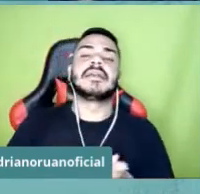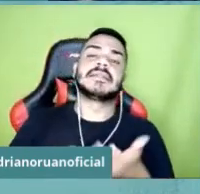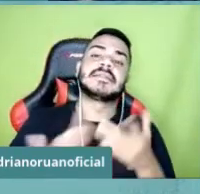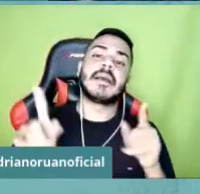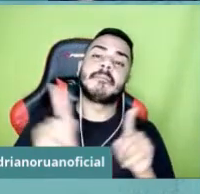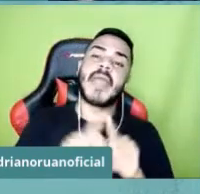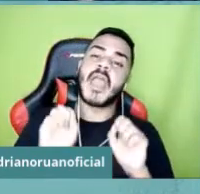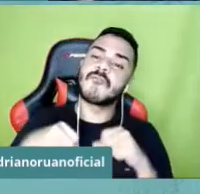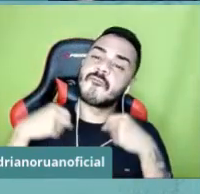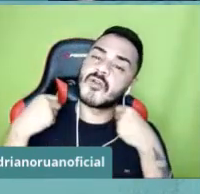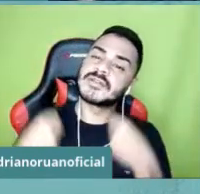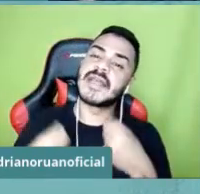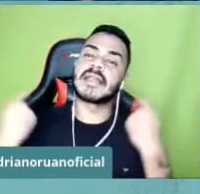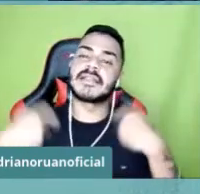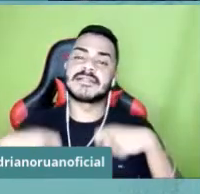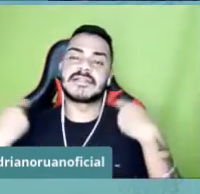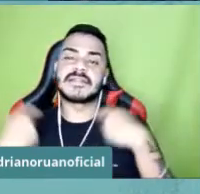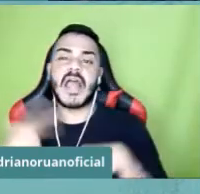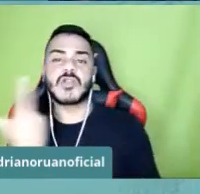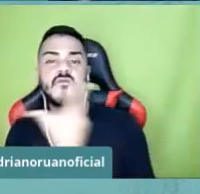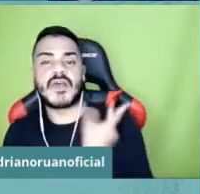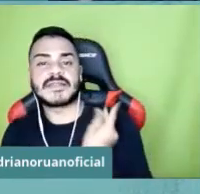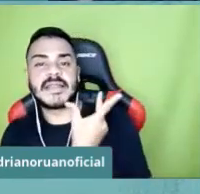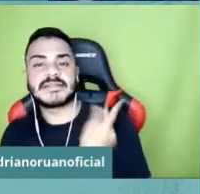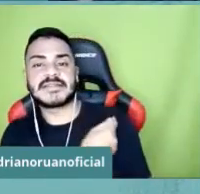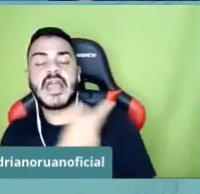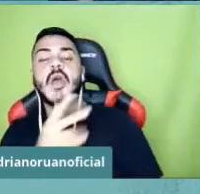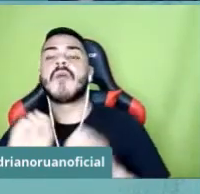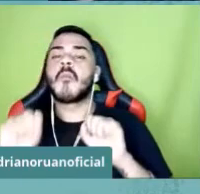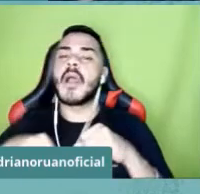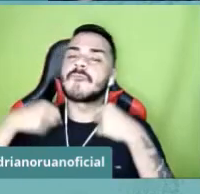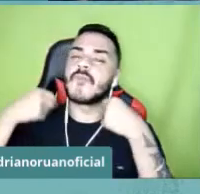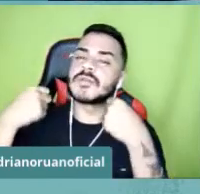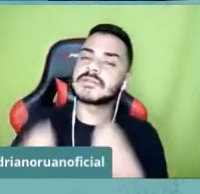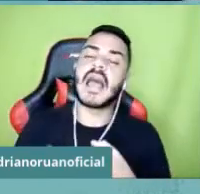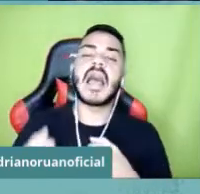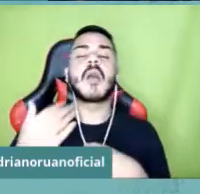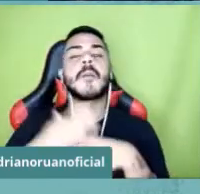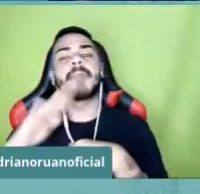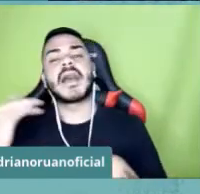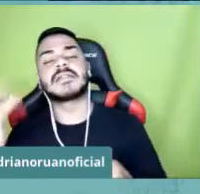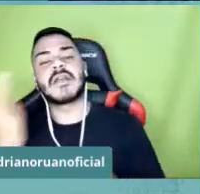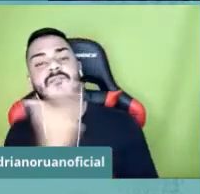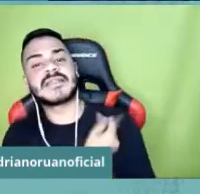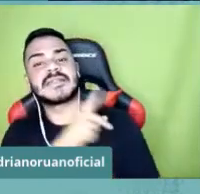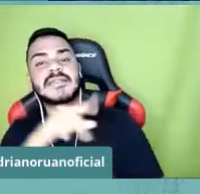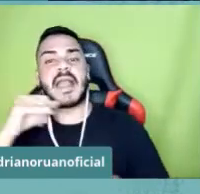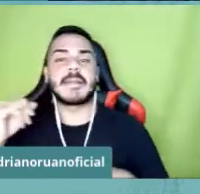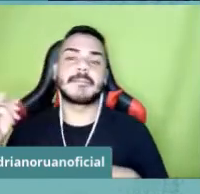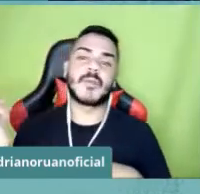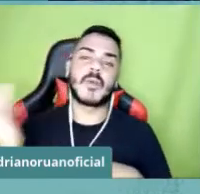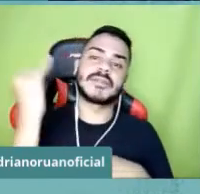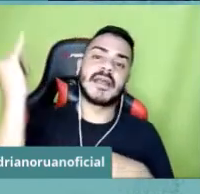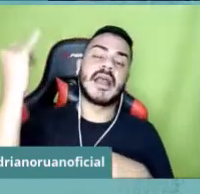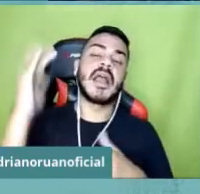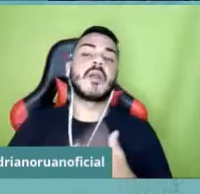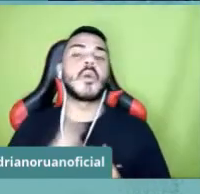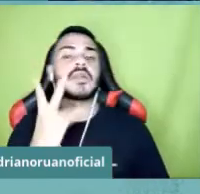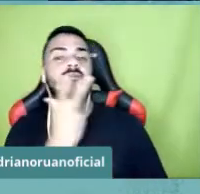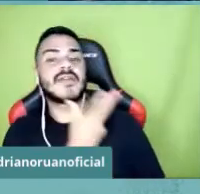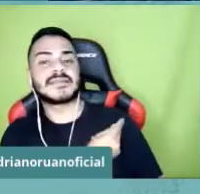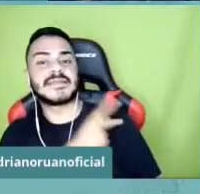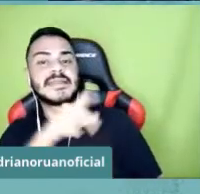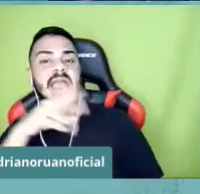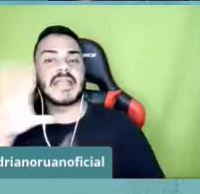reforçar a necessidade de vacinação, vamos reforçar o quanto que as vacinas são eficazes, o quanto que as vacinas são